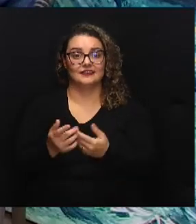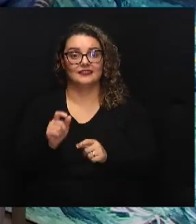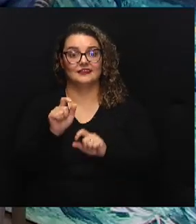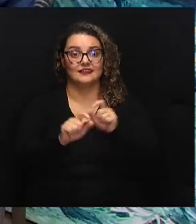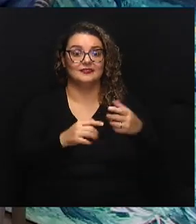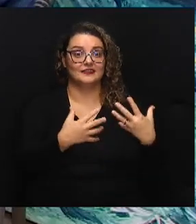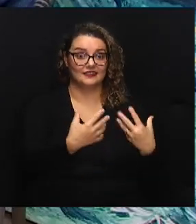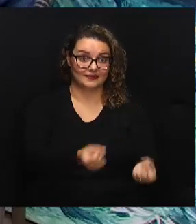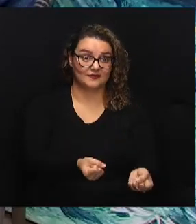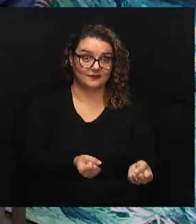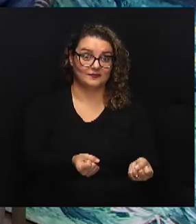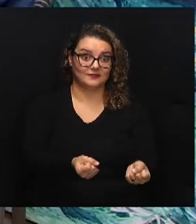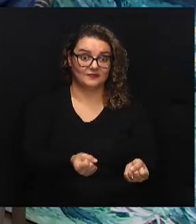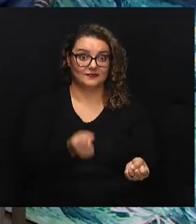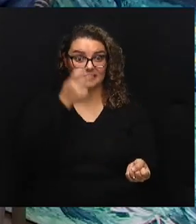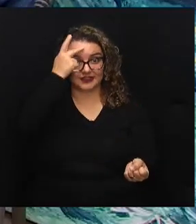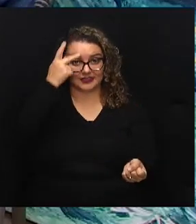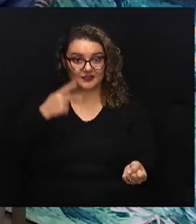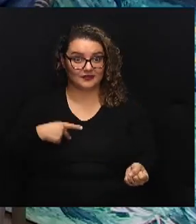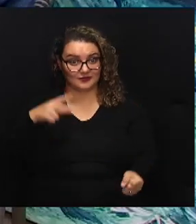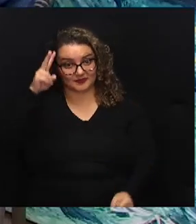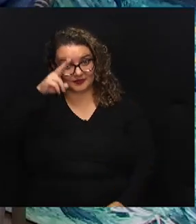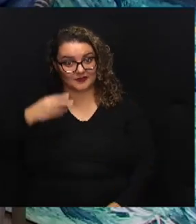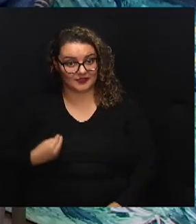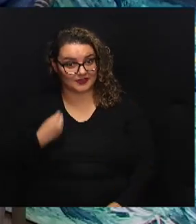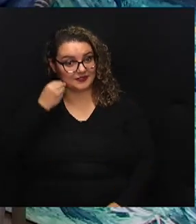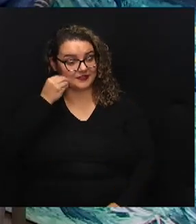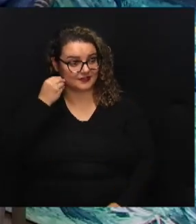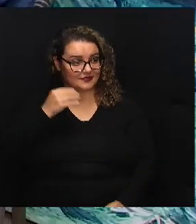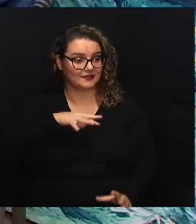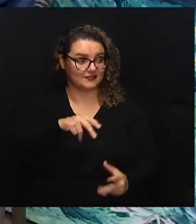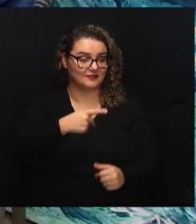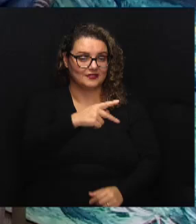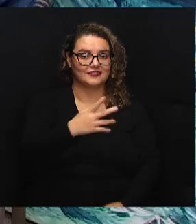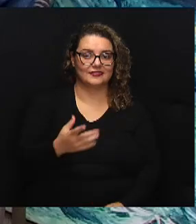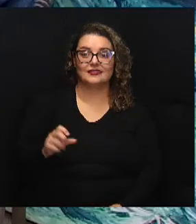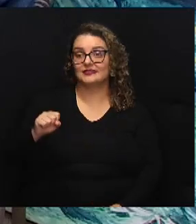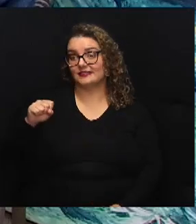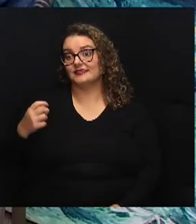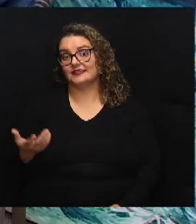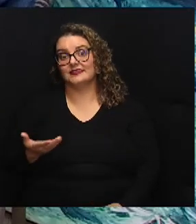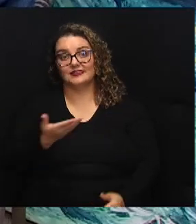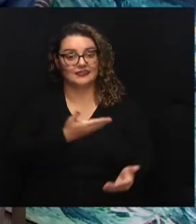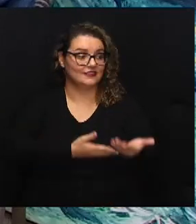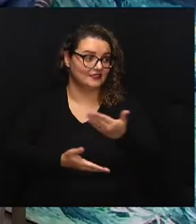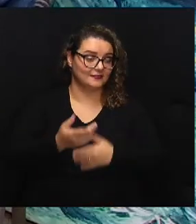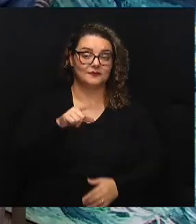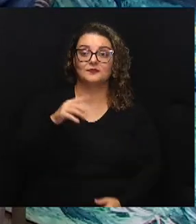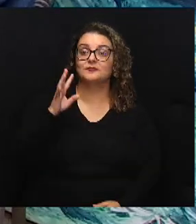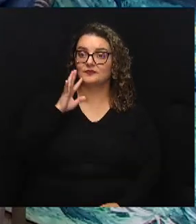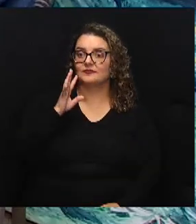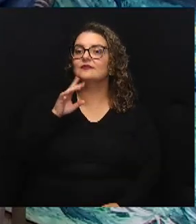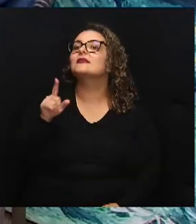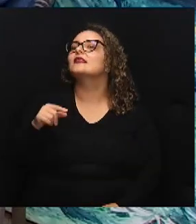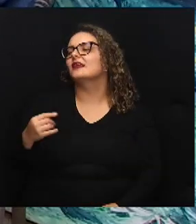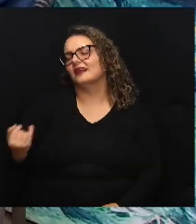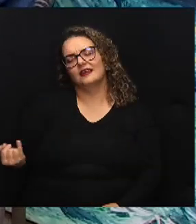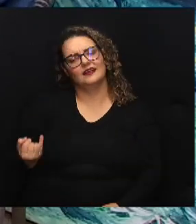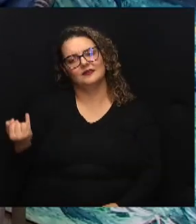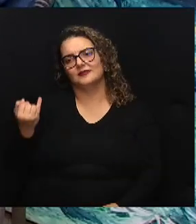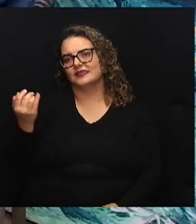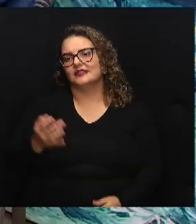recebe, recebe a partir do próprio repertório de vida, do universo, né? Essa troca que é bacana também, né? É, muito, muito mesmo.